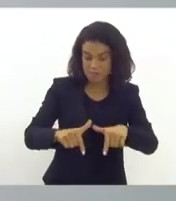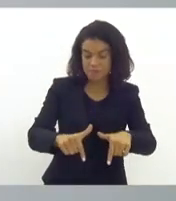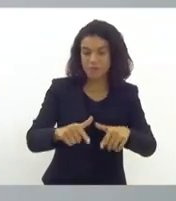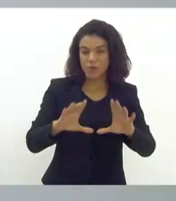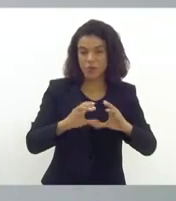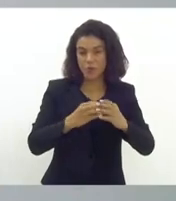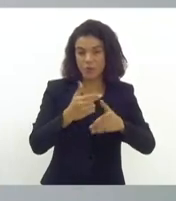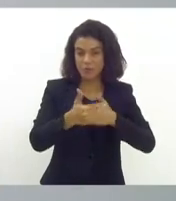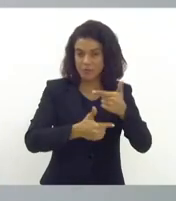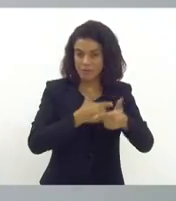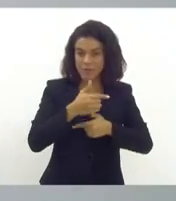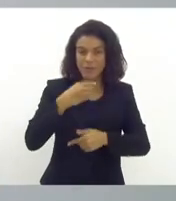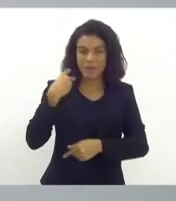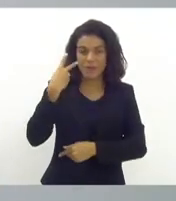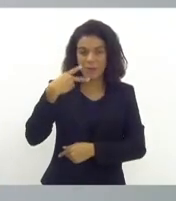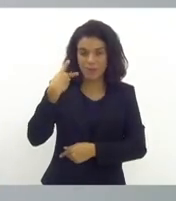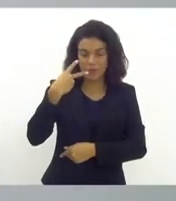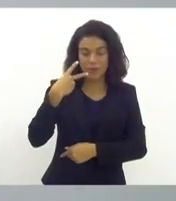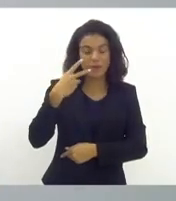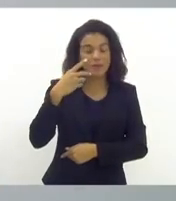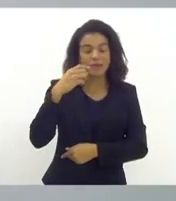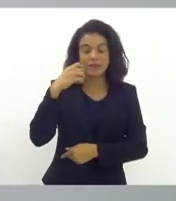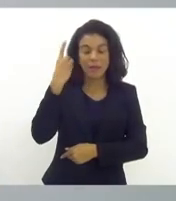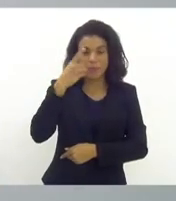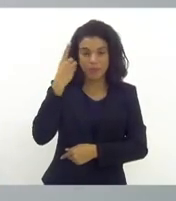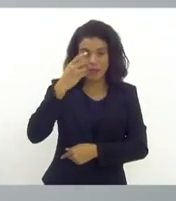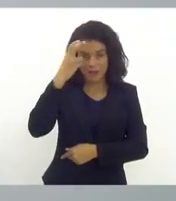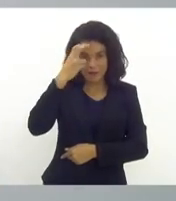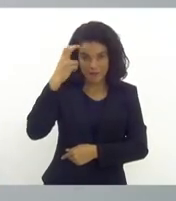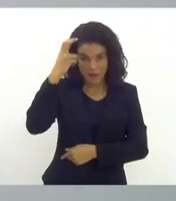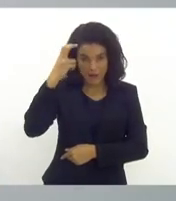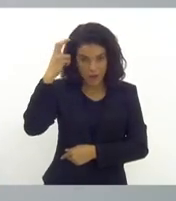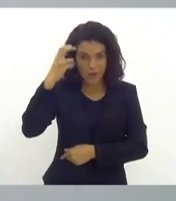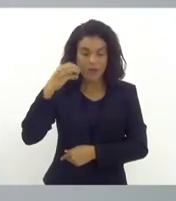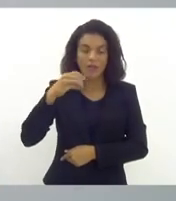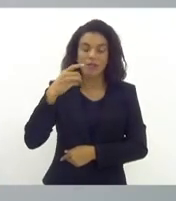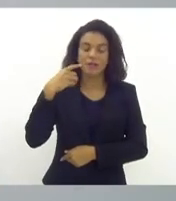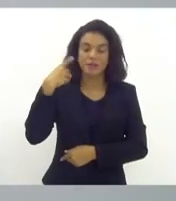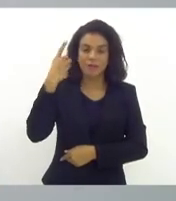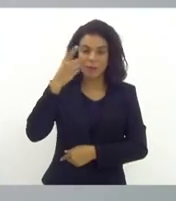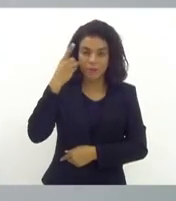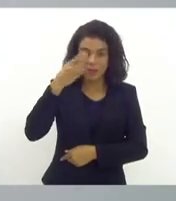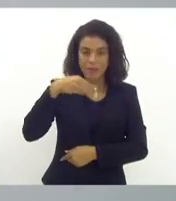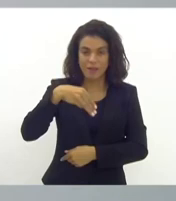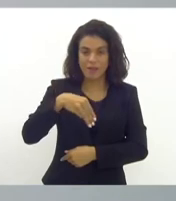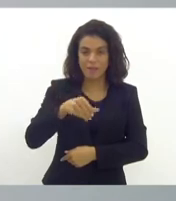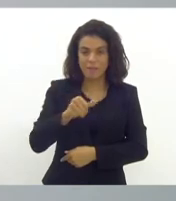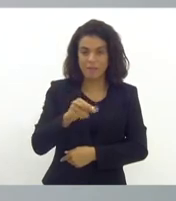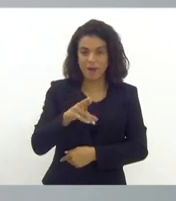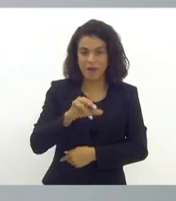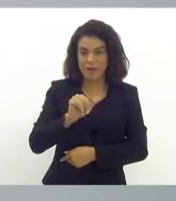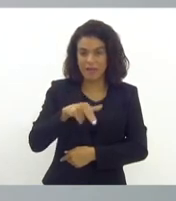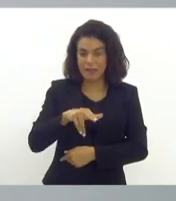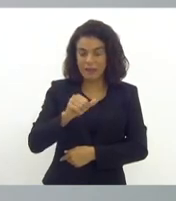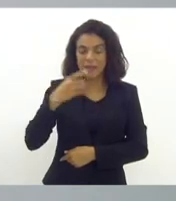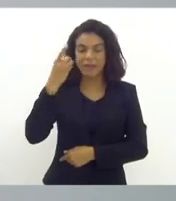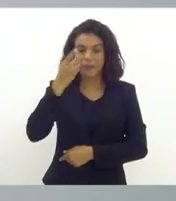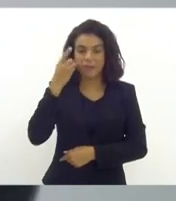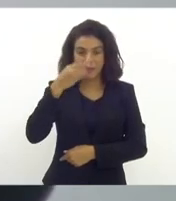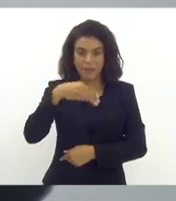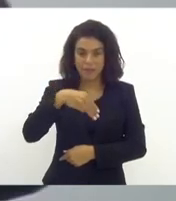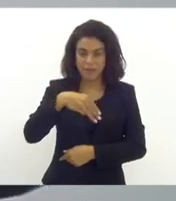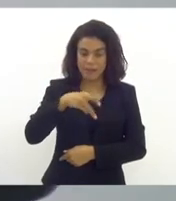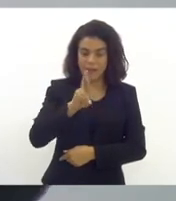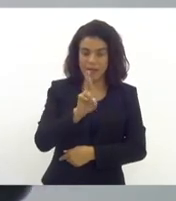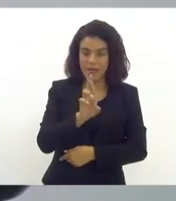a deputada Verônica deputada Renata deputada Marina foram acho que vieram no lançamento e temos